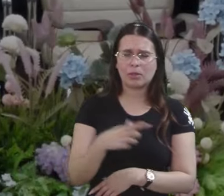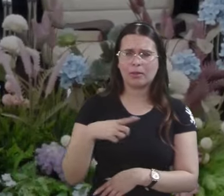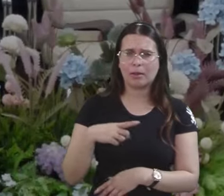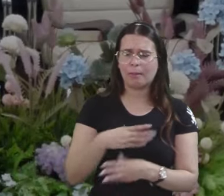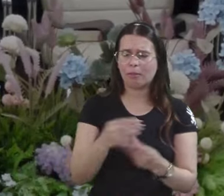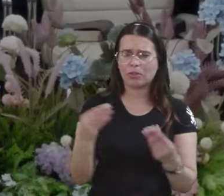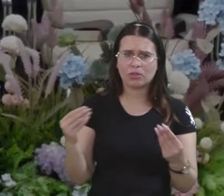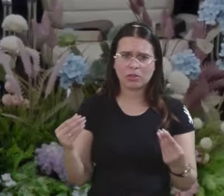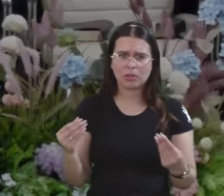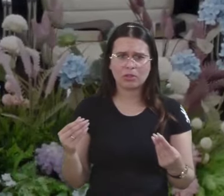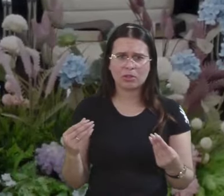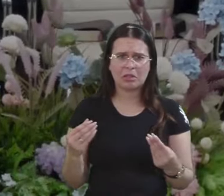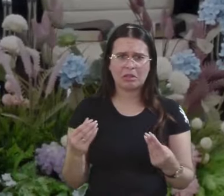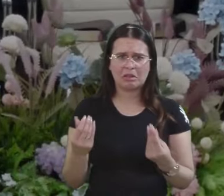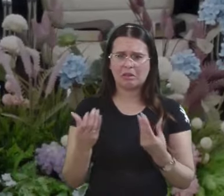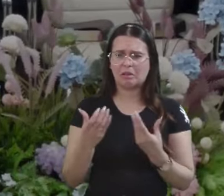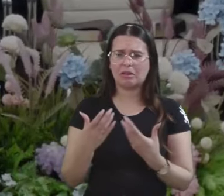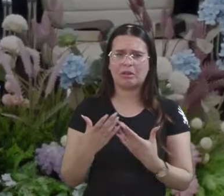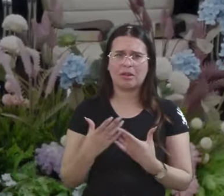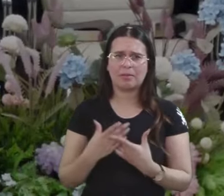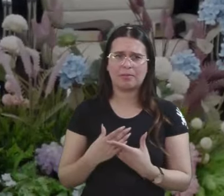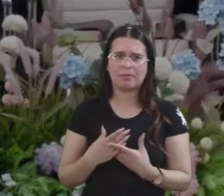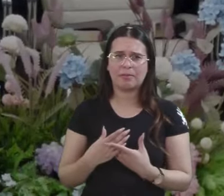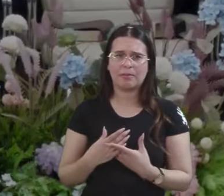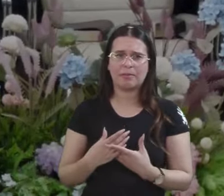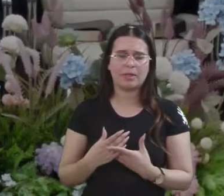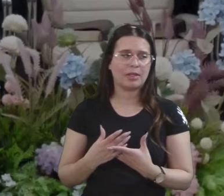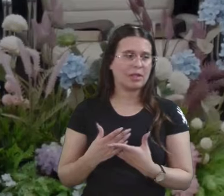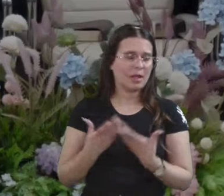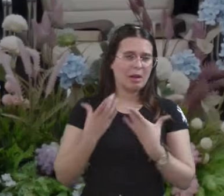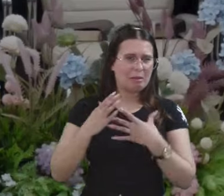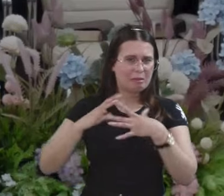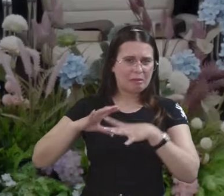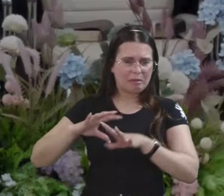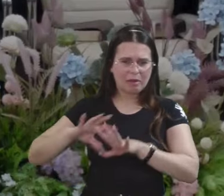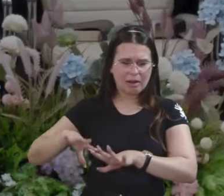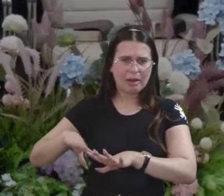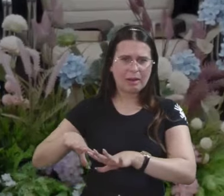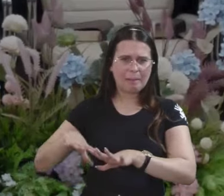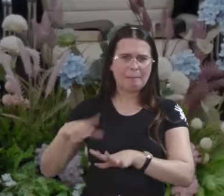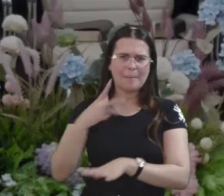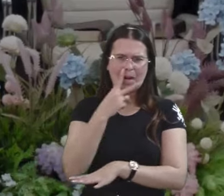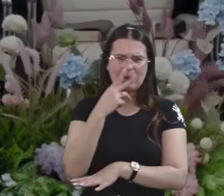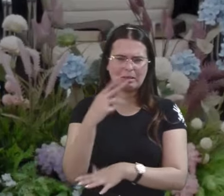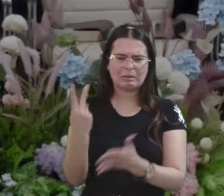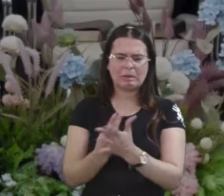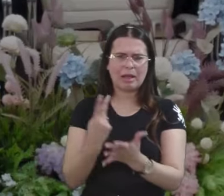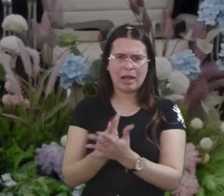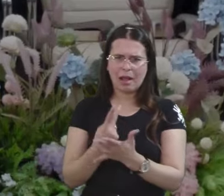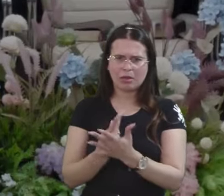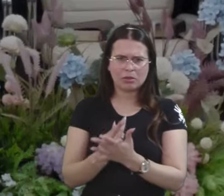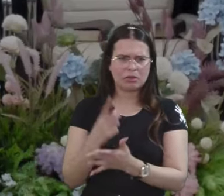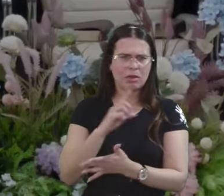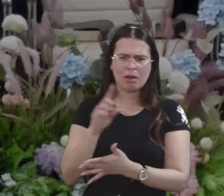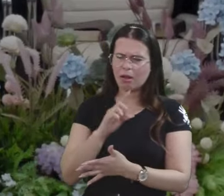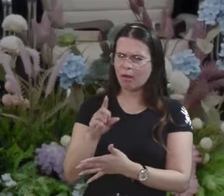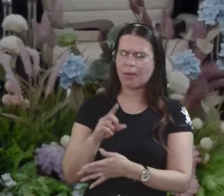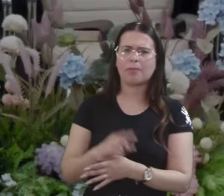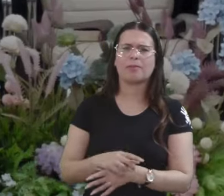contra. Claro que tem mesmo. No nosso meio tem gente que prefere votar contra do que votar no nosso. Se falar assim, o Espírito Santo está